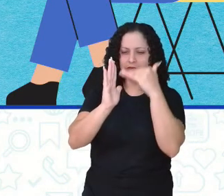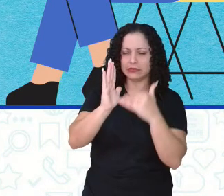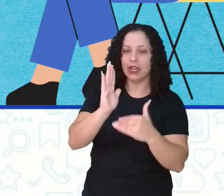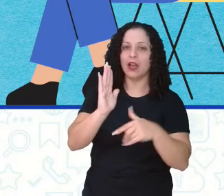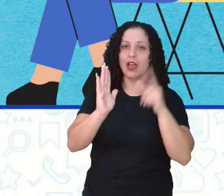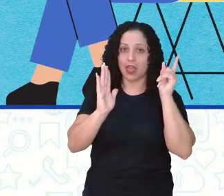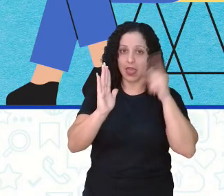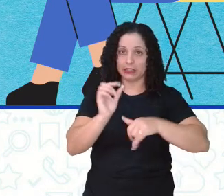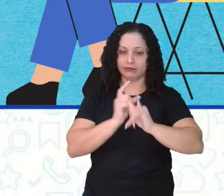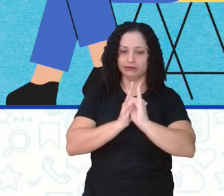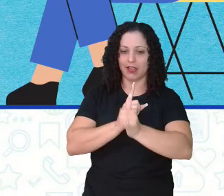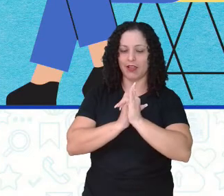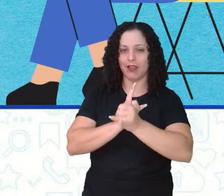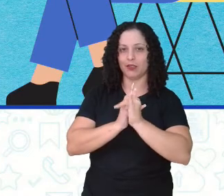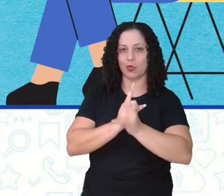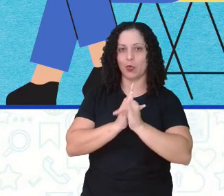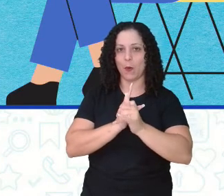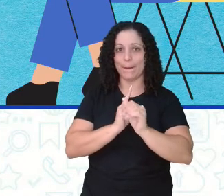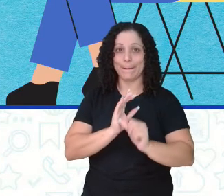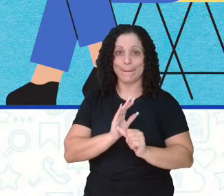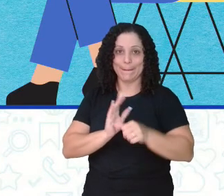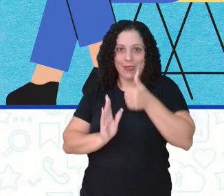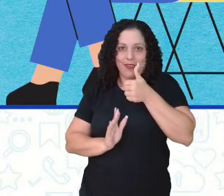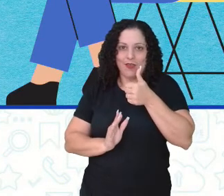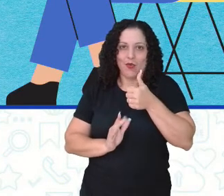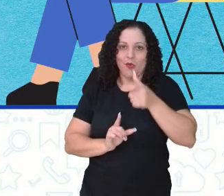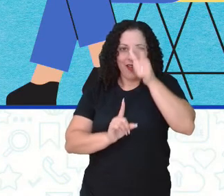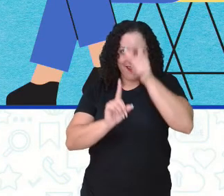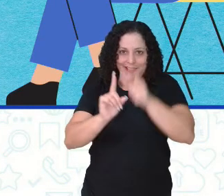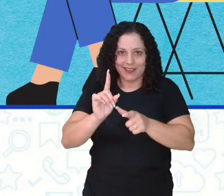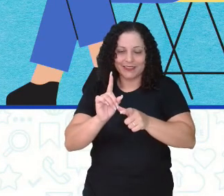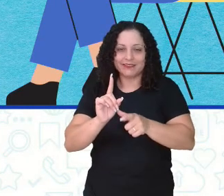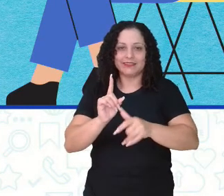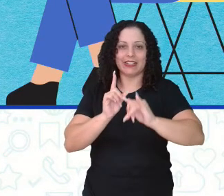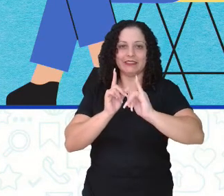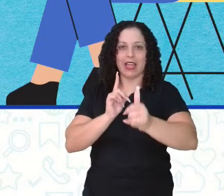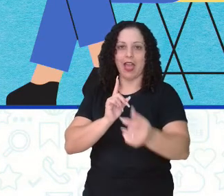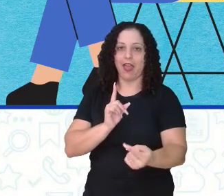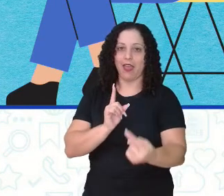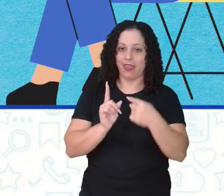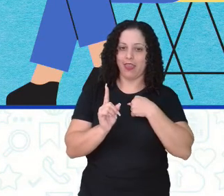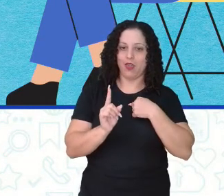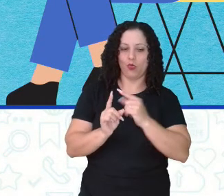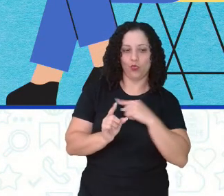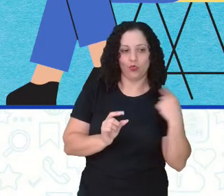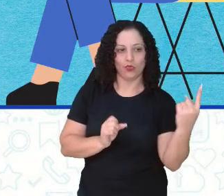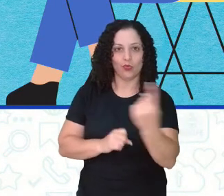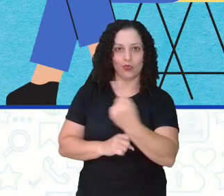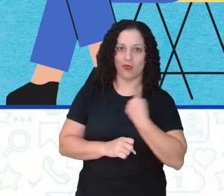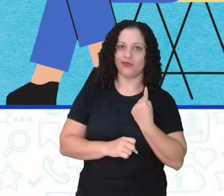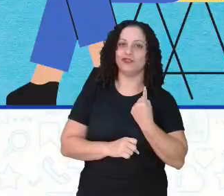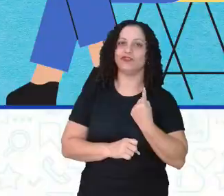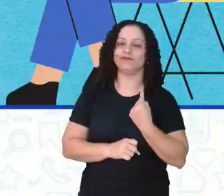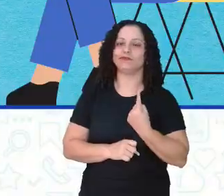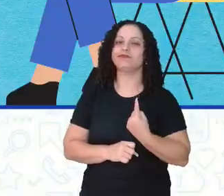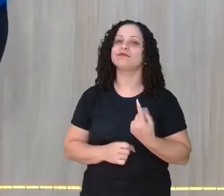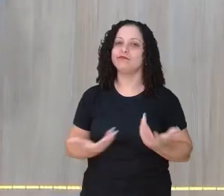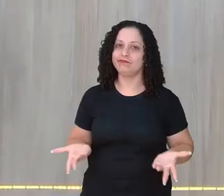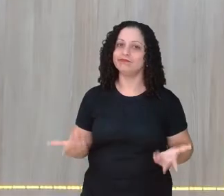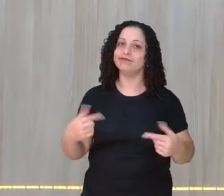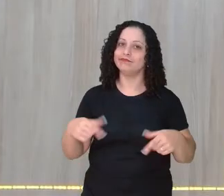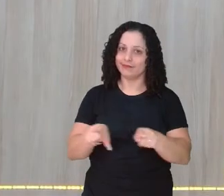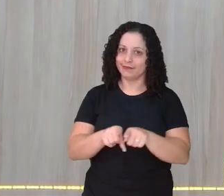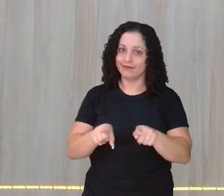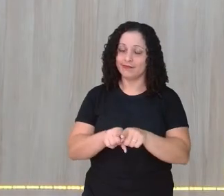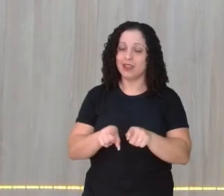tipo de narrador, a história será narrada em primeira pessoa singular ou do plural. O eu, o nós. Mais uma dica, não é? Para a